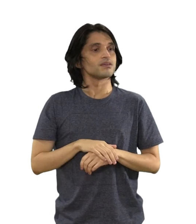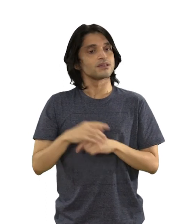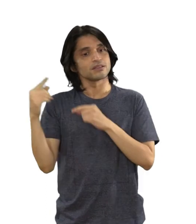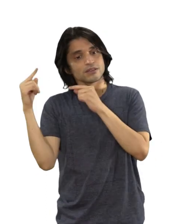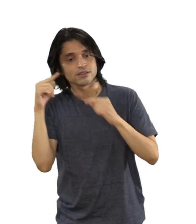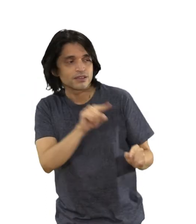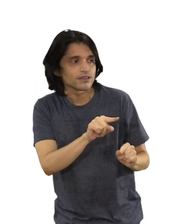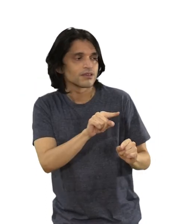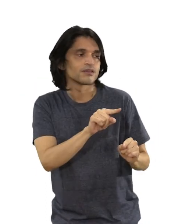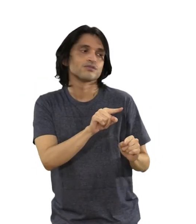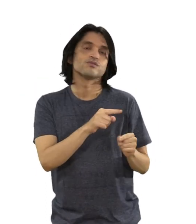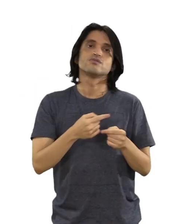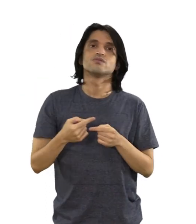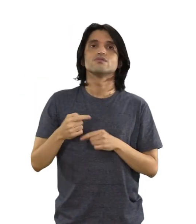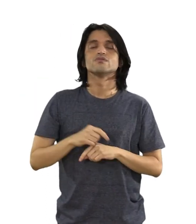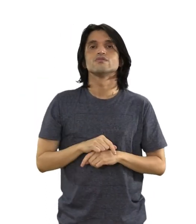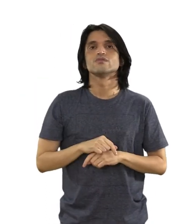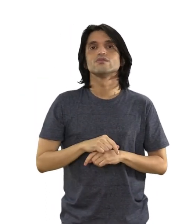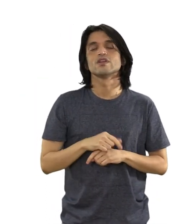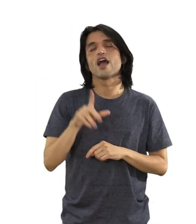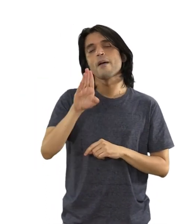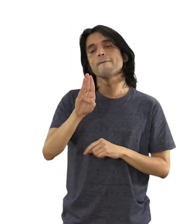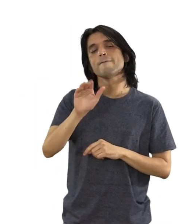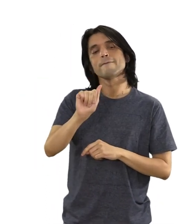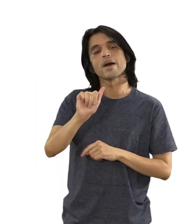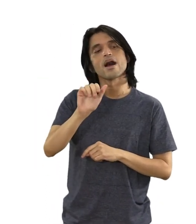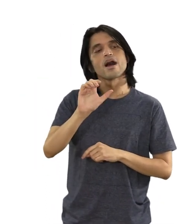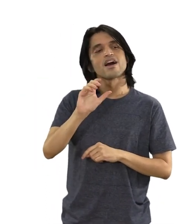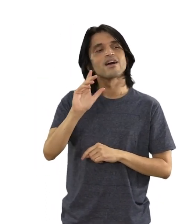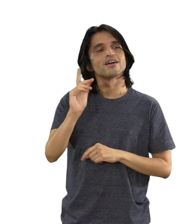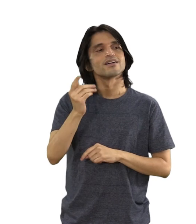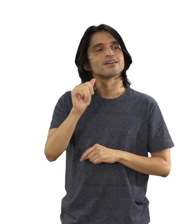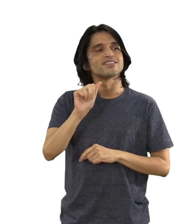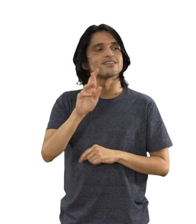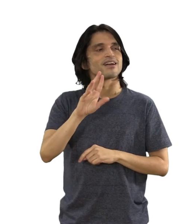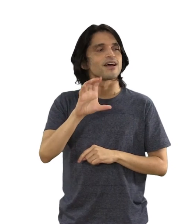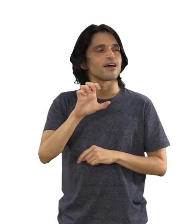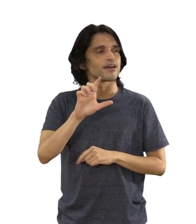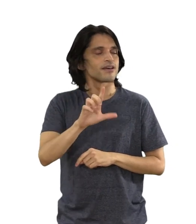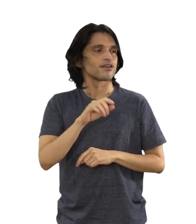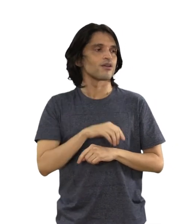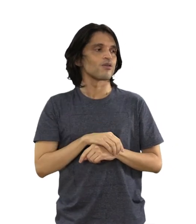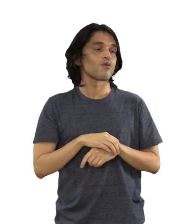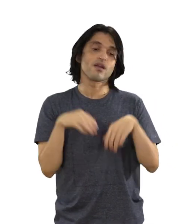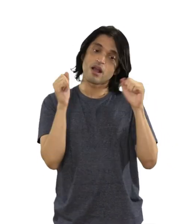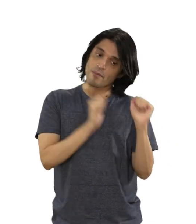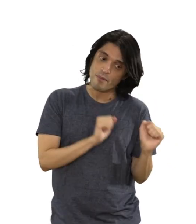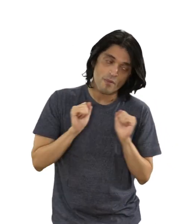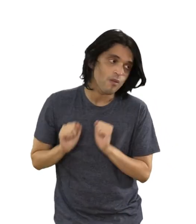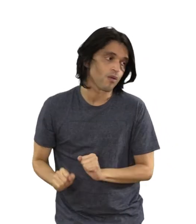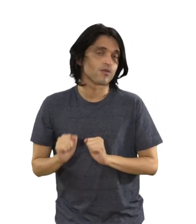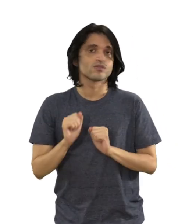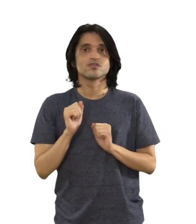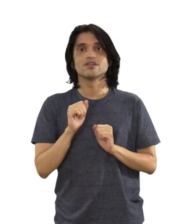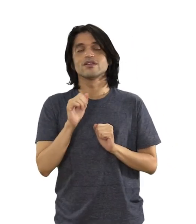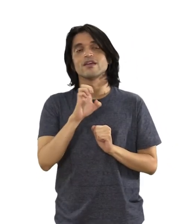Atentado a, atentado contra. Bacharel em. Capacidade de ou capacidade